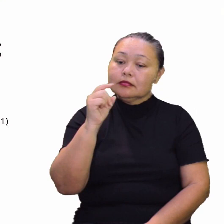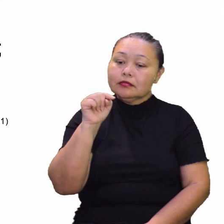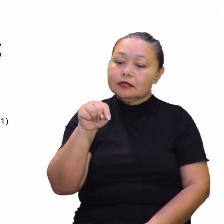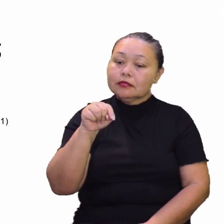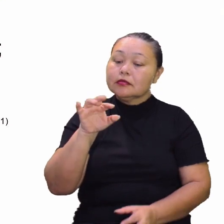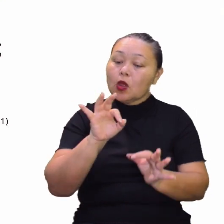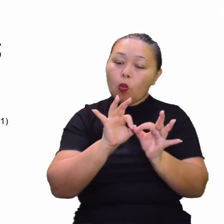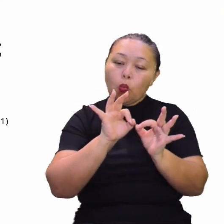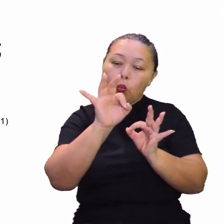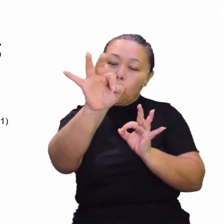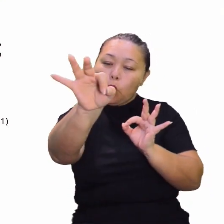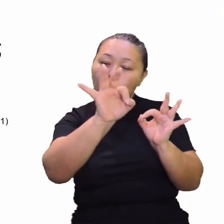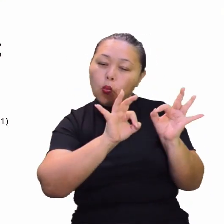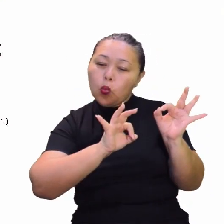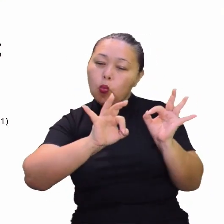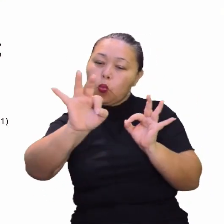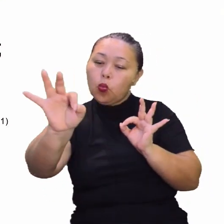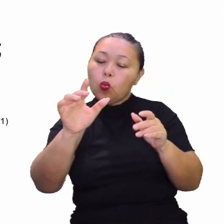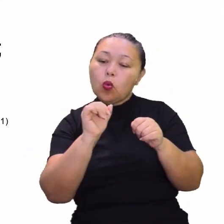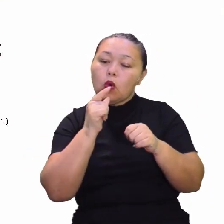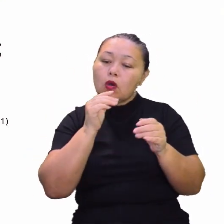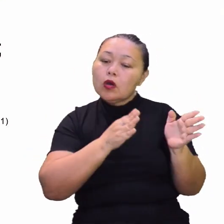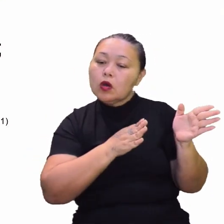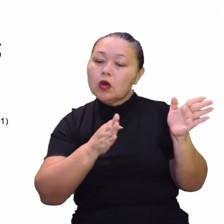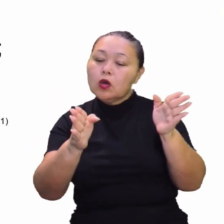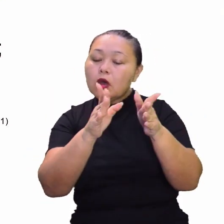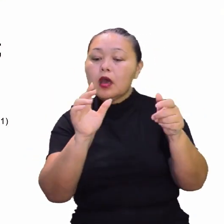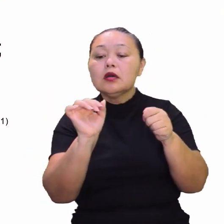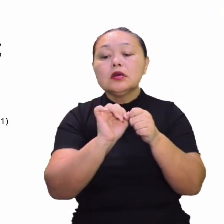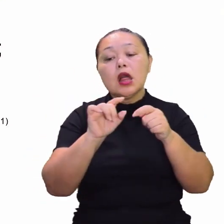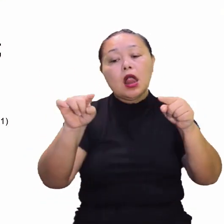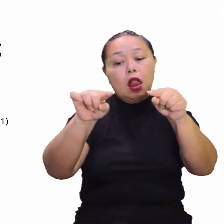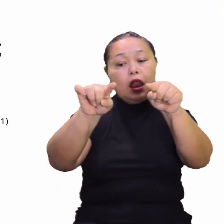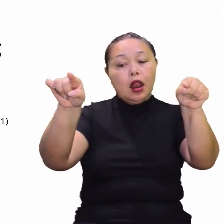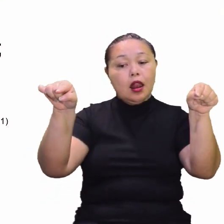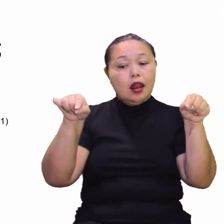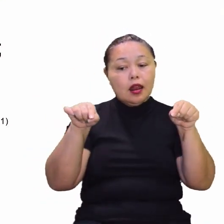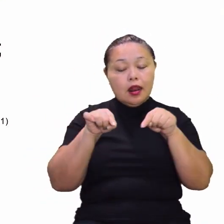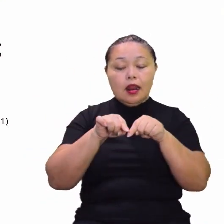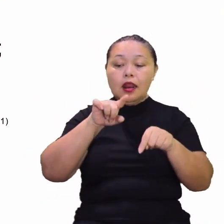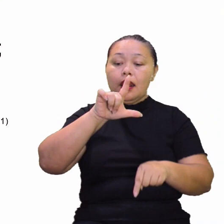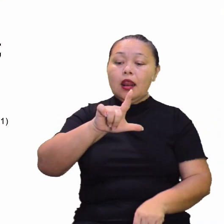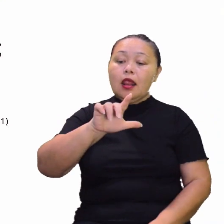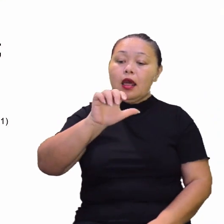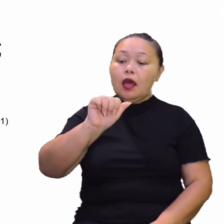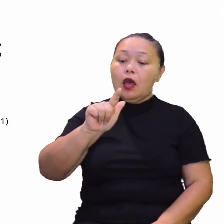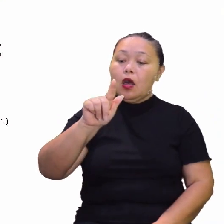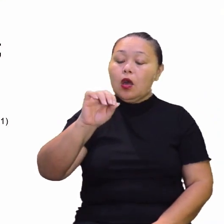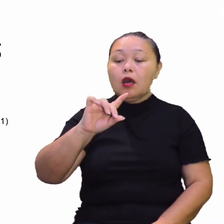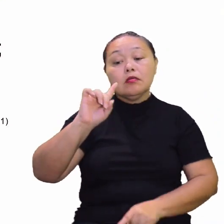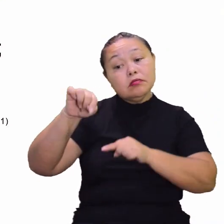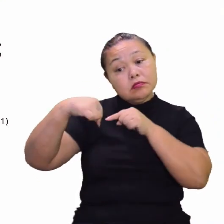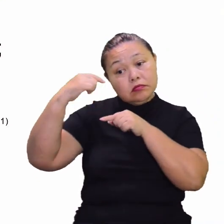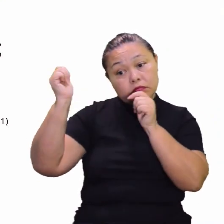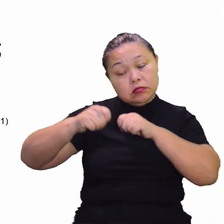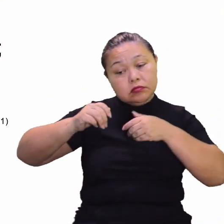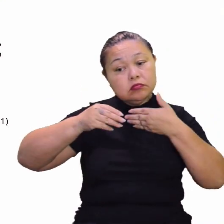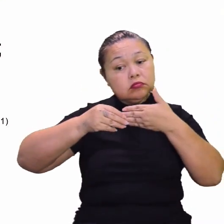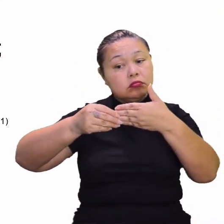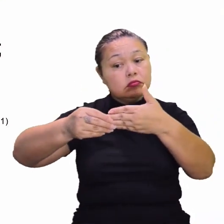mil quilômetros de rios, lagoas e represas que poderiam ser utilizadas para se tornar